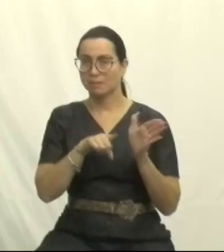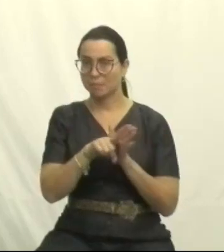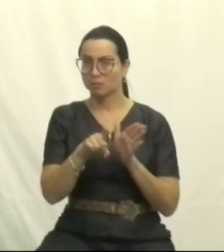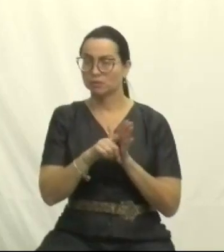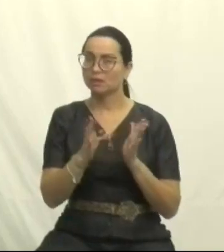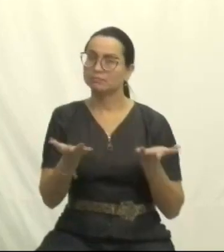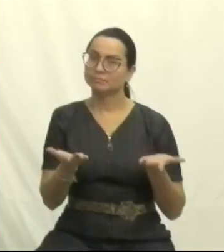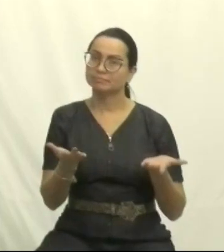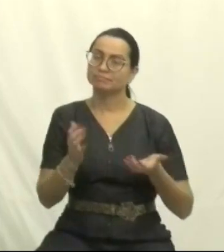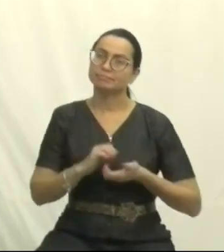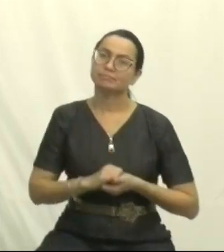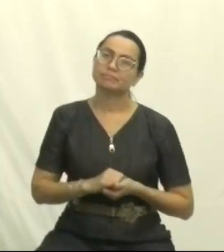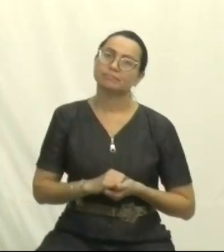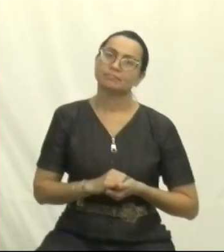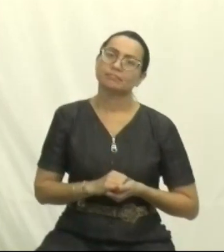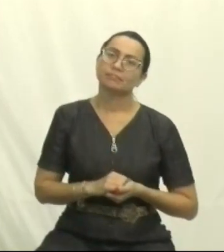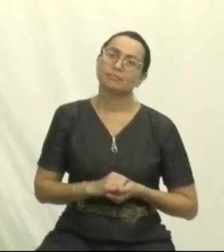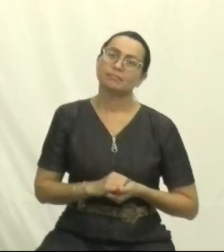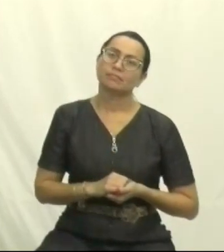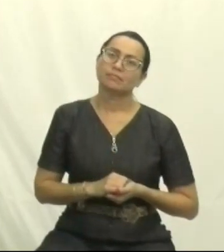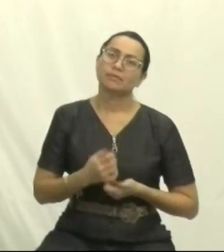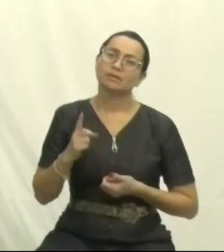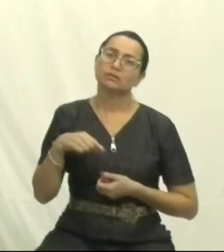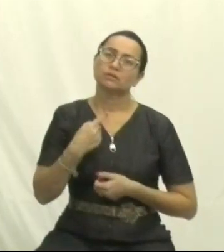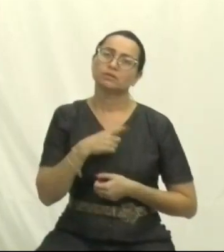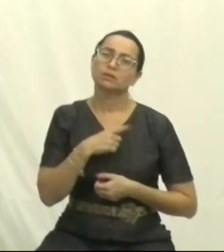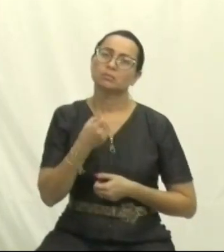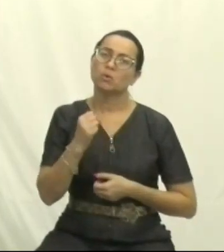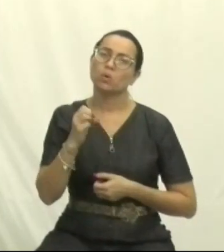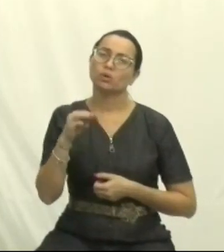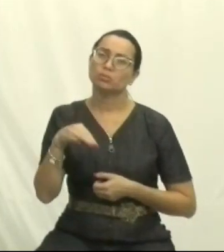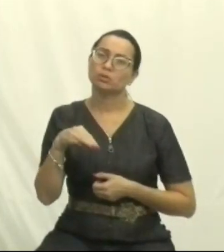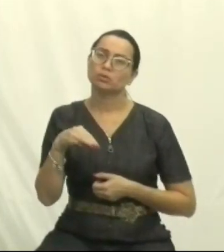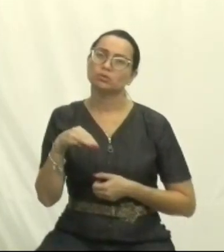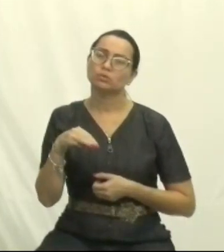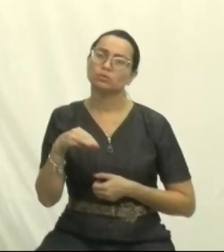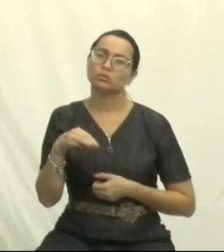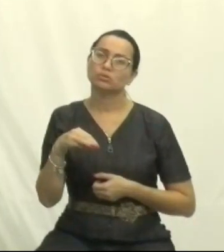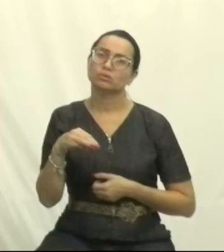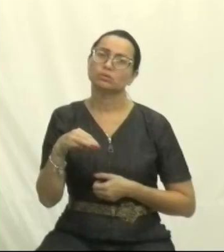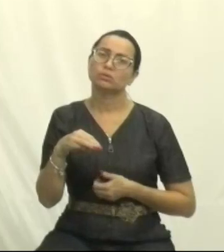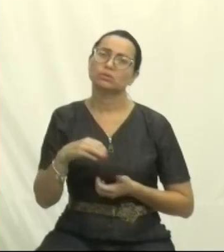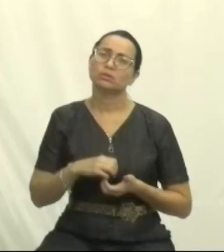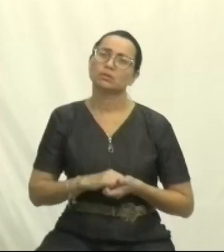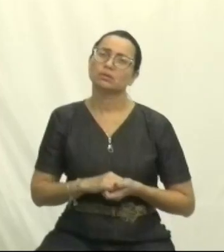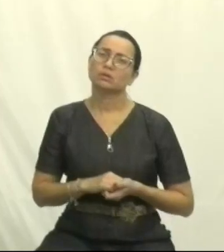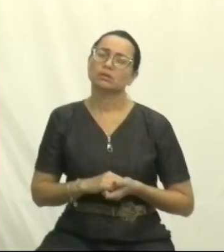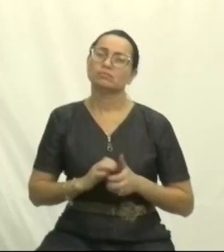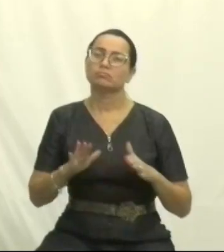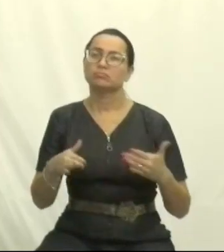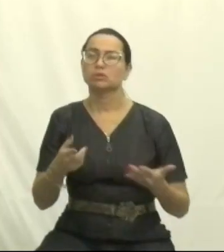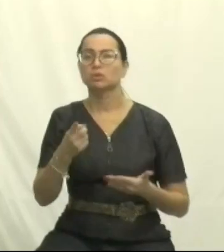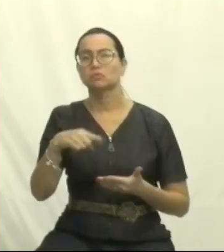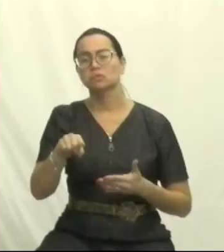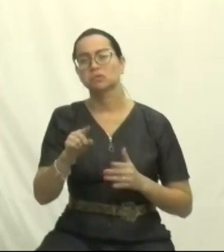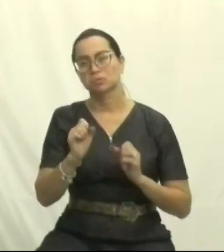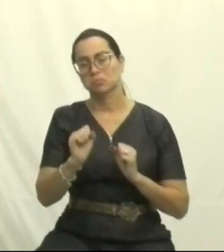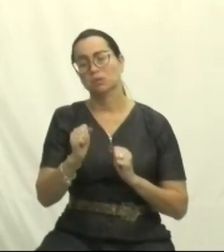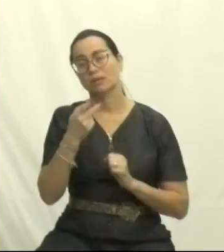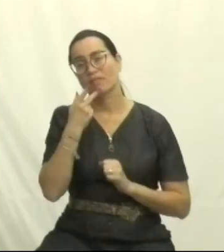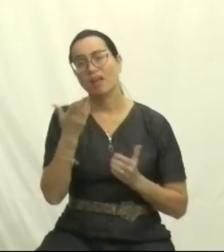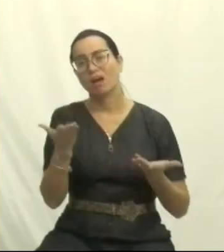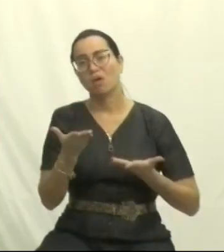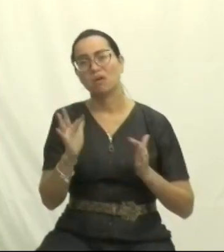manifestar. Então, nós ainda temos 8 minutos, tenente, coronel, vocês possam, então, fazer as